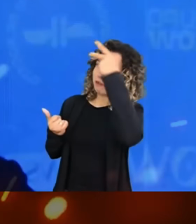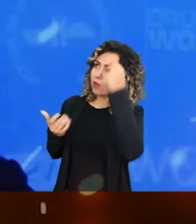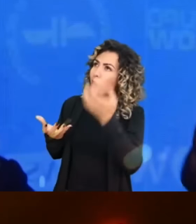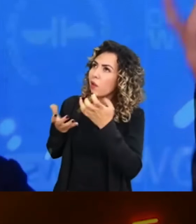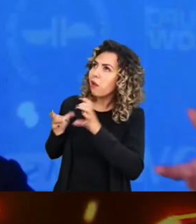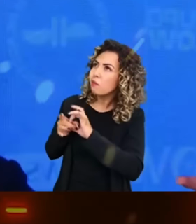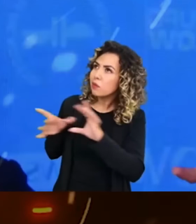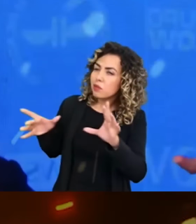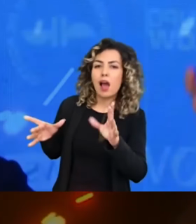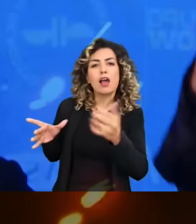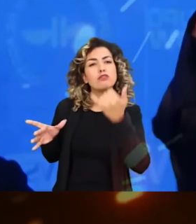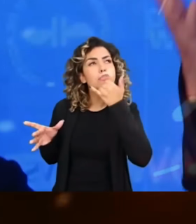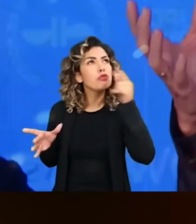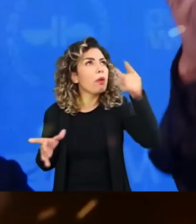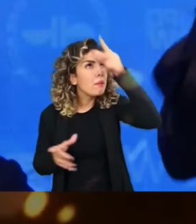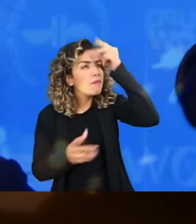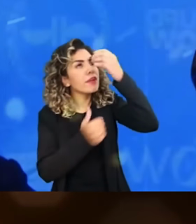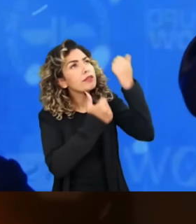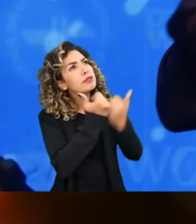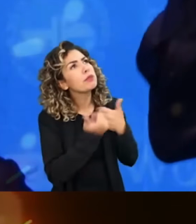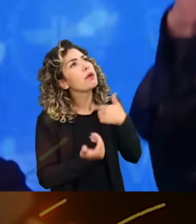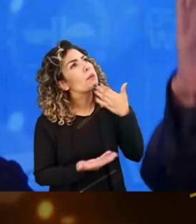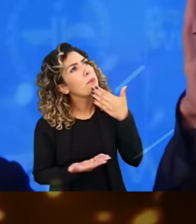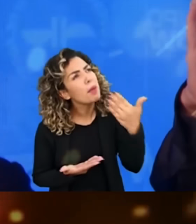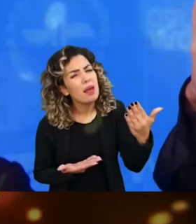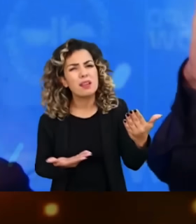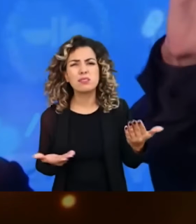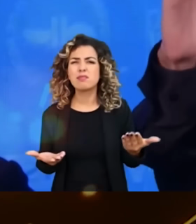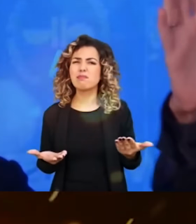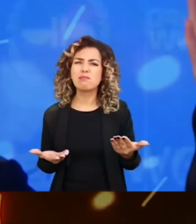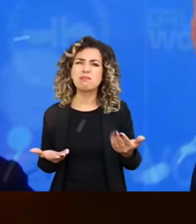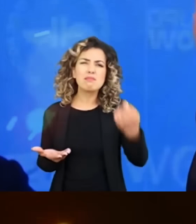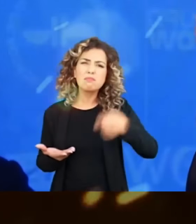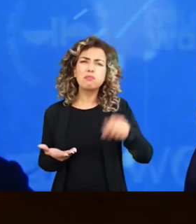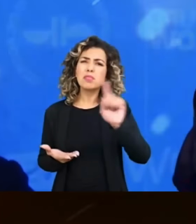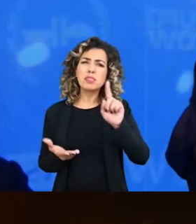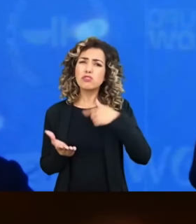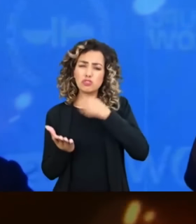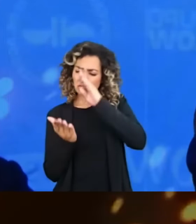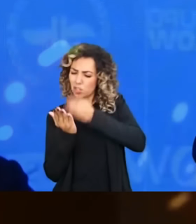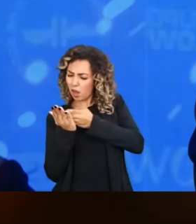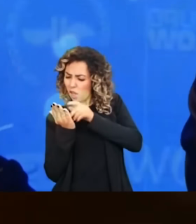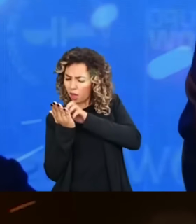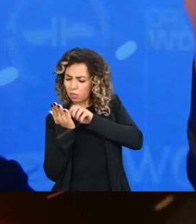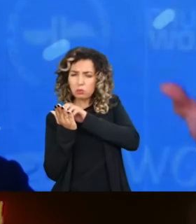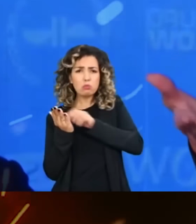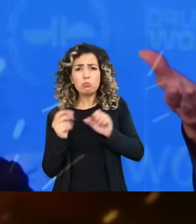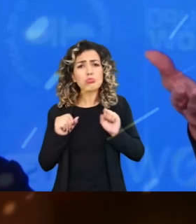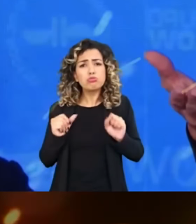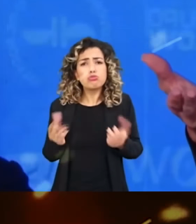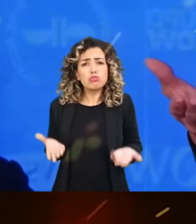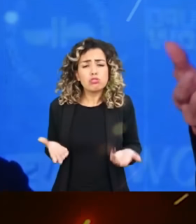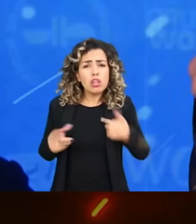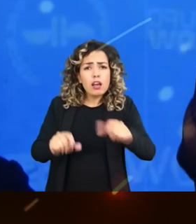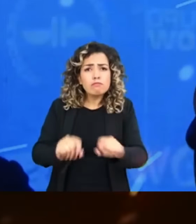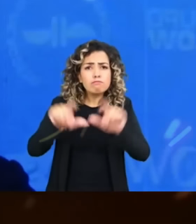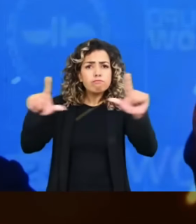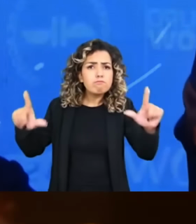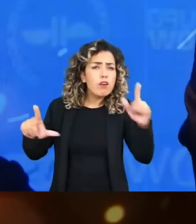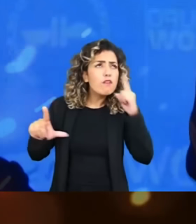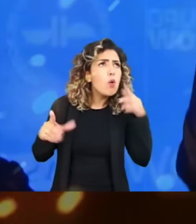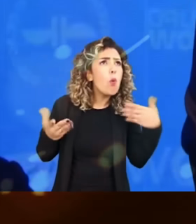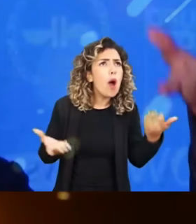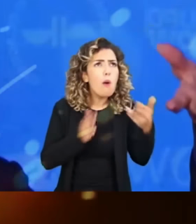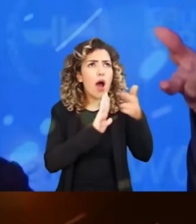subprefeito nada disso você pode entrar entrar numa salinha Entrar numa sala digital ver quais são as regras do jogo